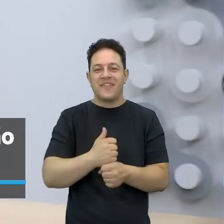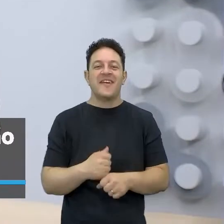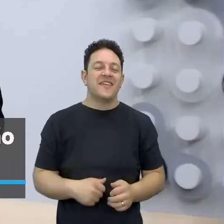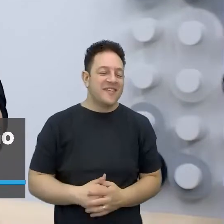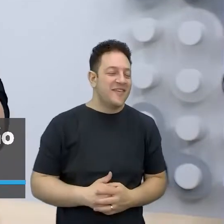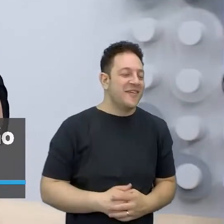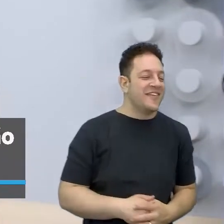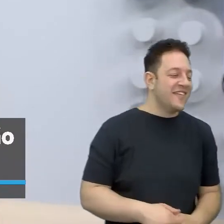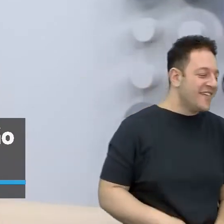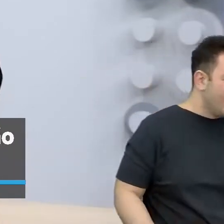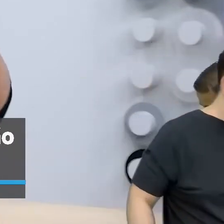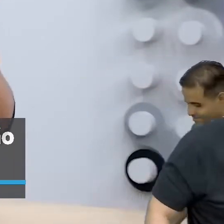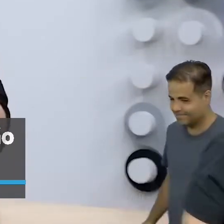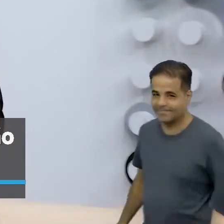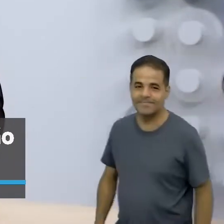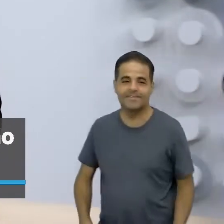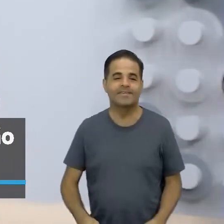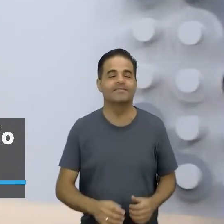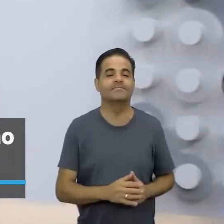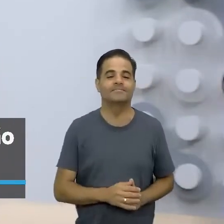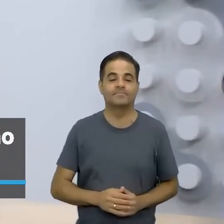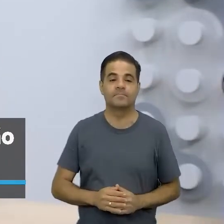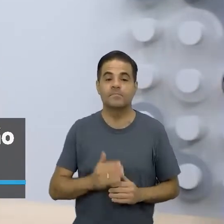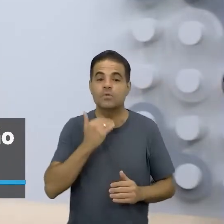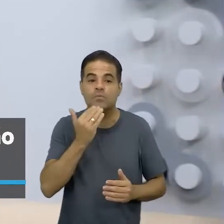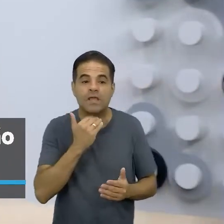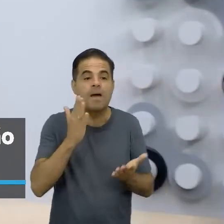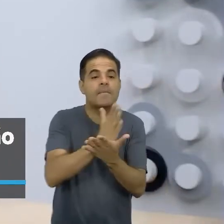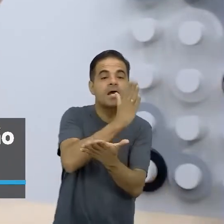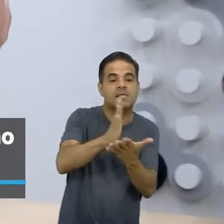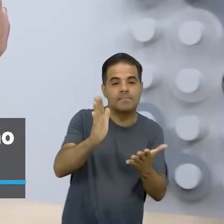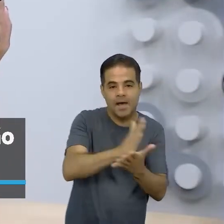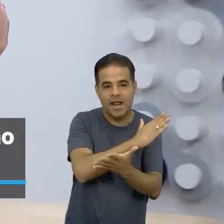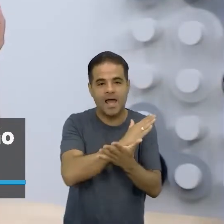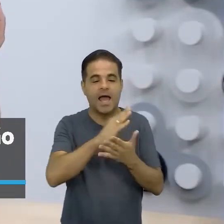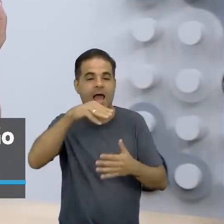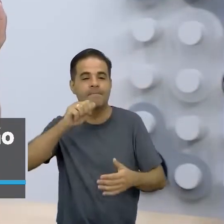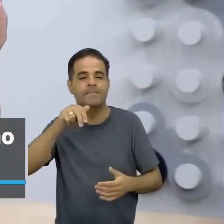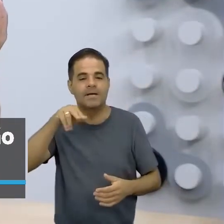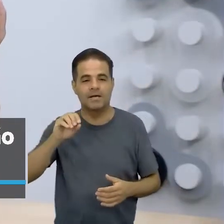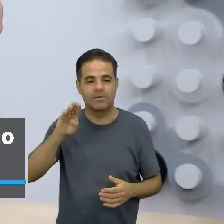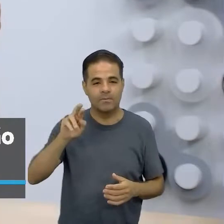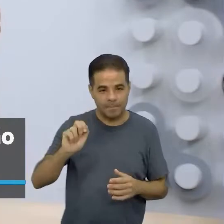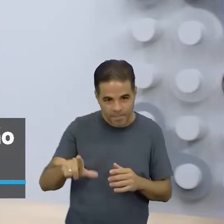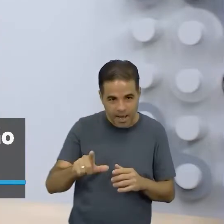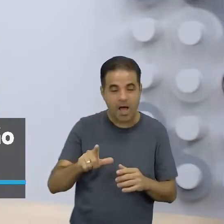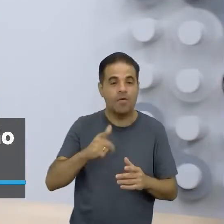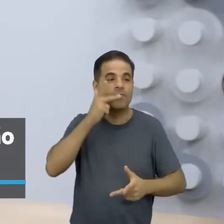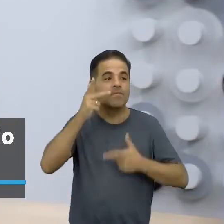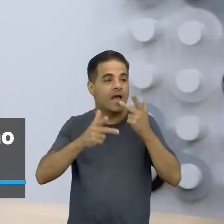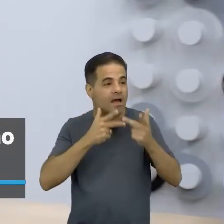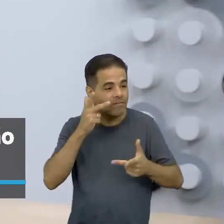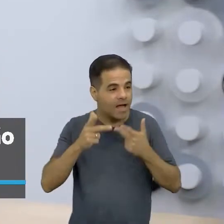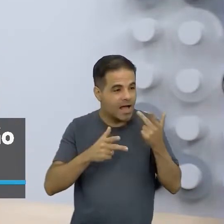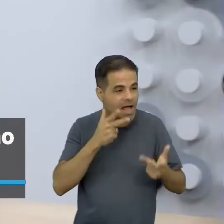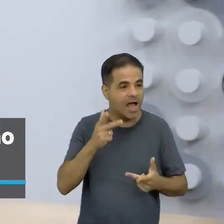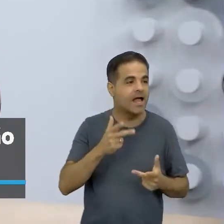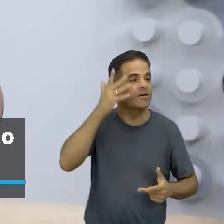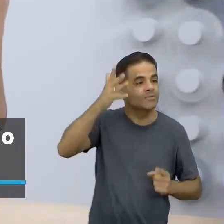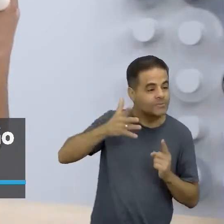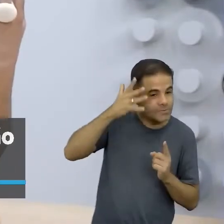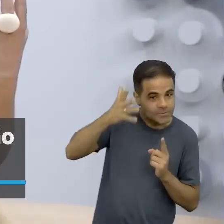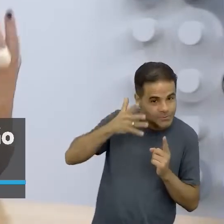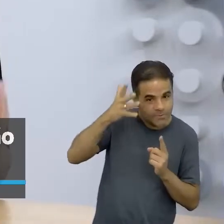identificando com aquele todo. Não dá para separar Mano Brown da fala, né, do